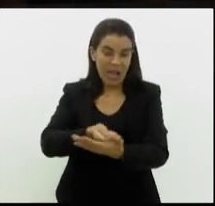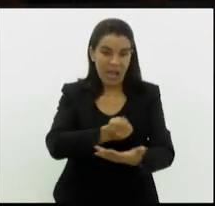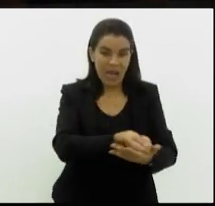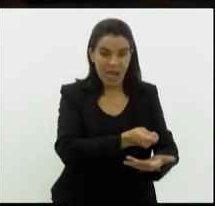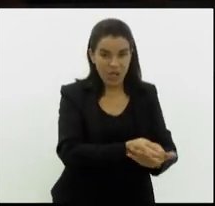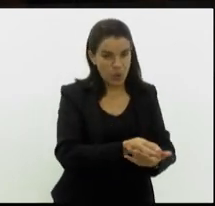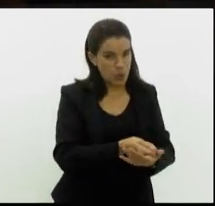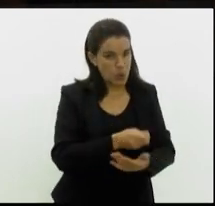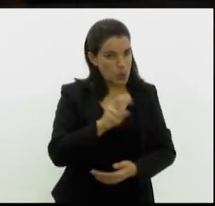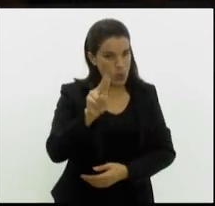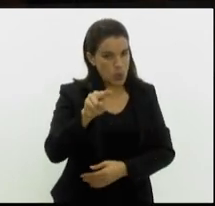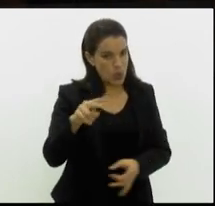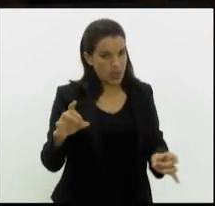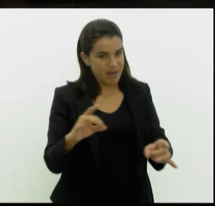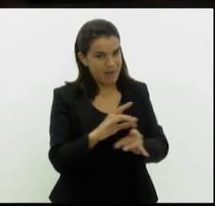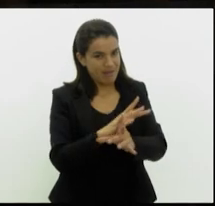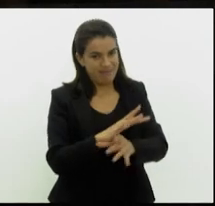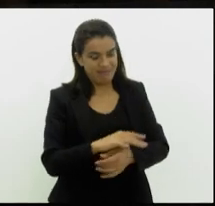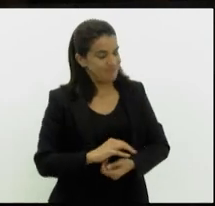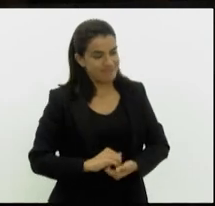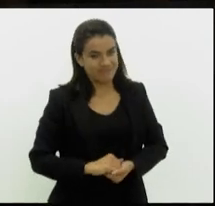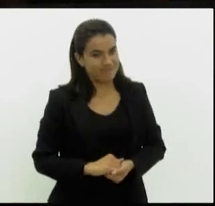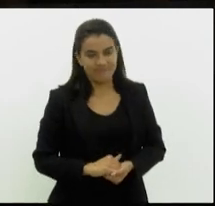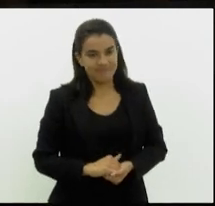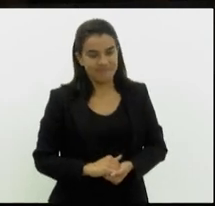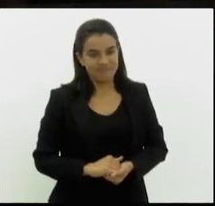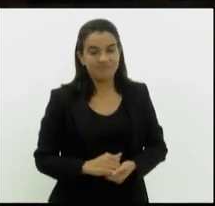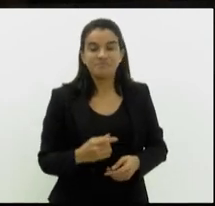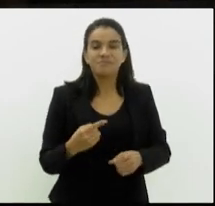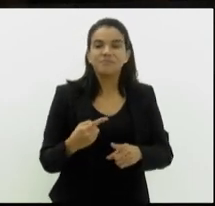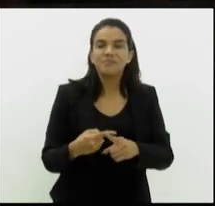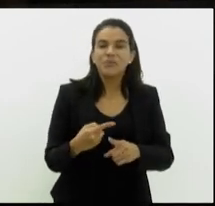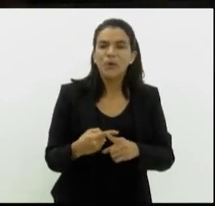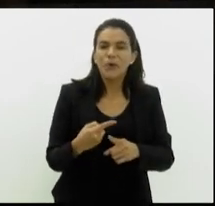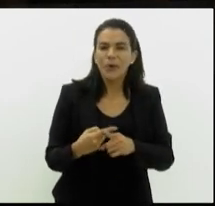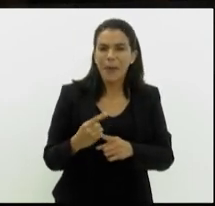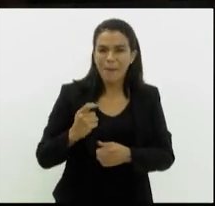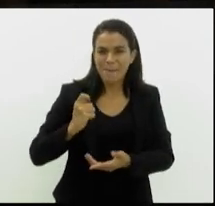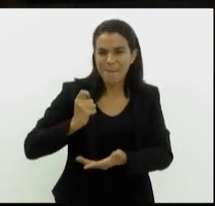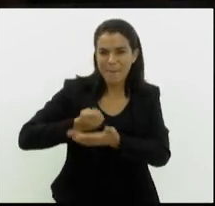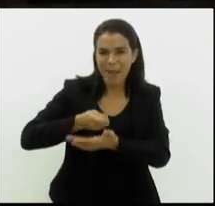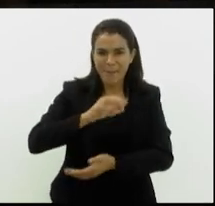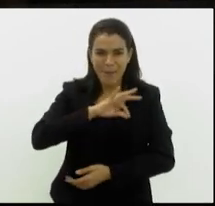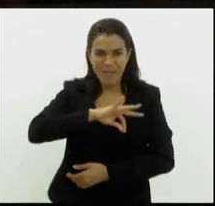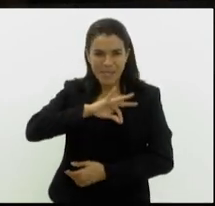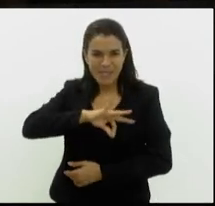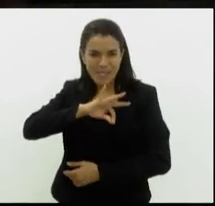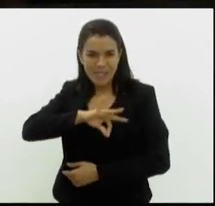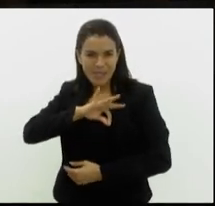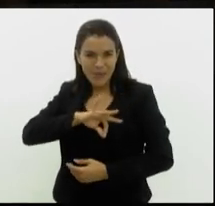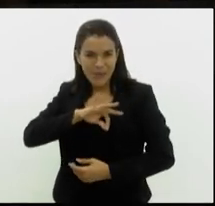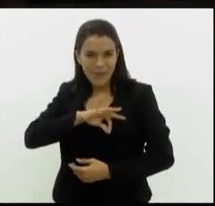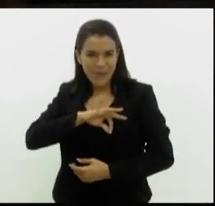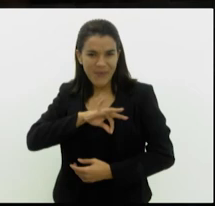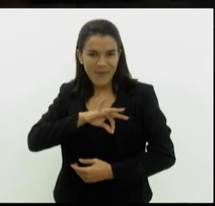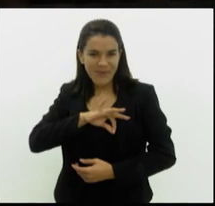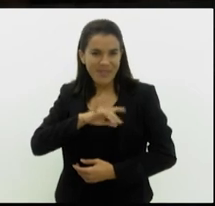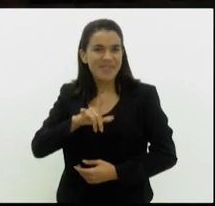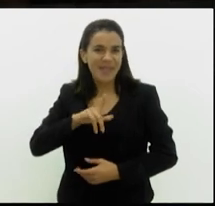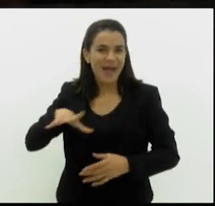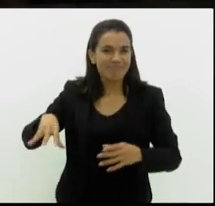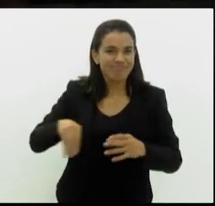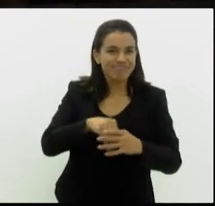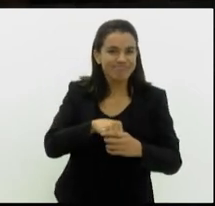nunca está fechado, porque despesa de pessoal consta em todos os